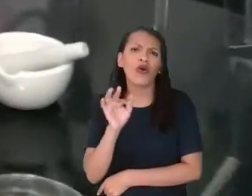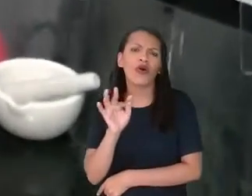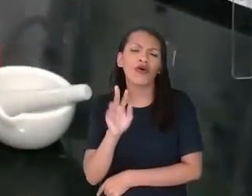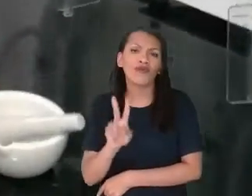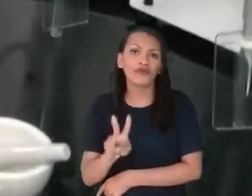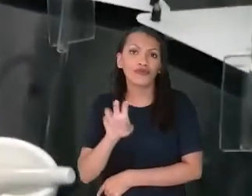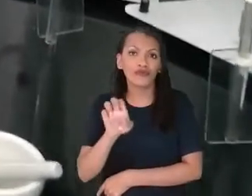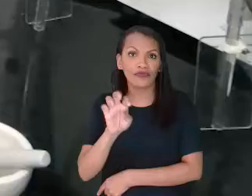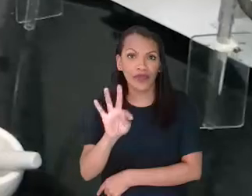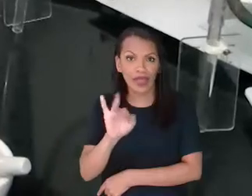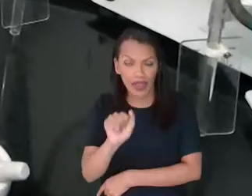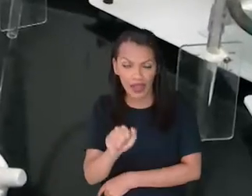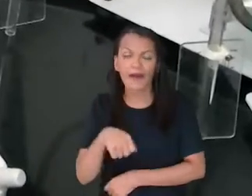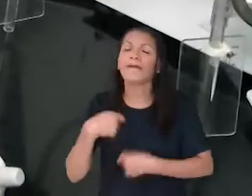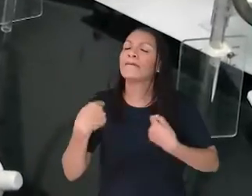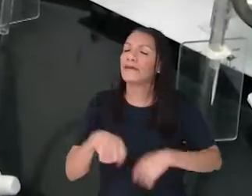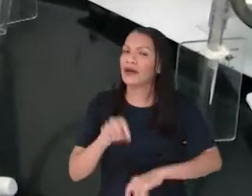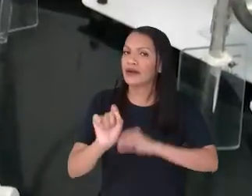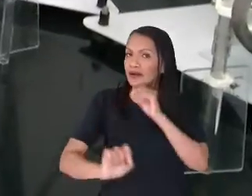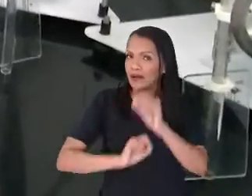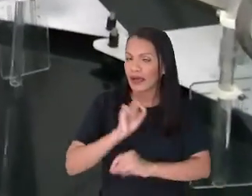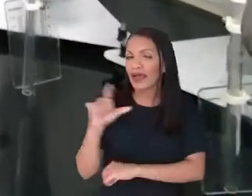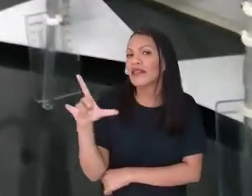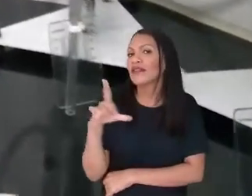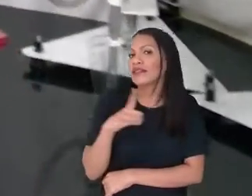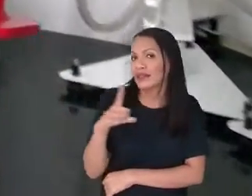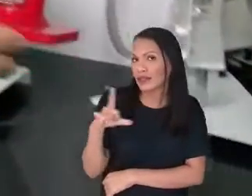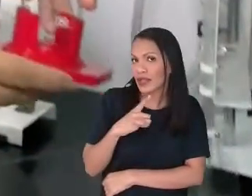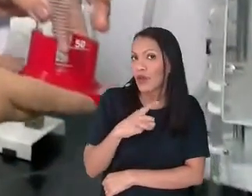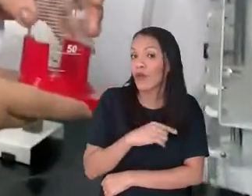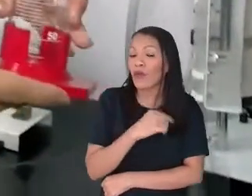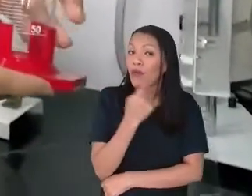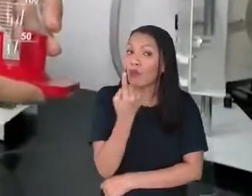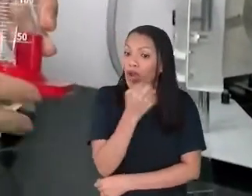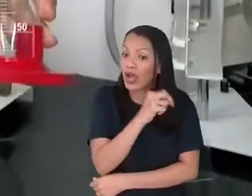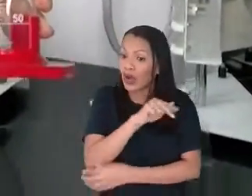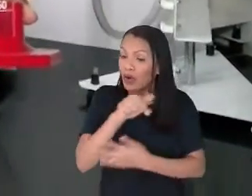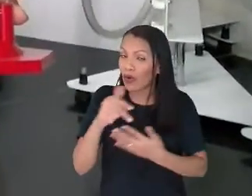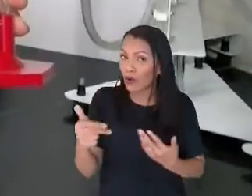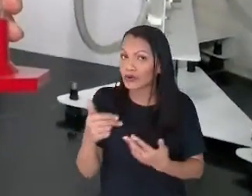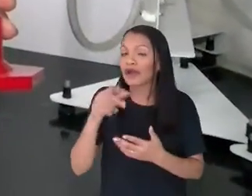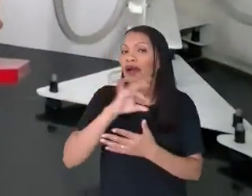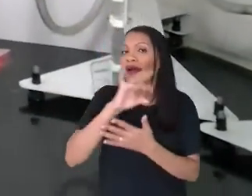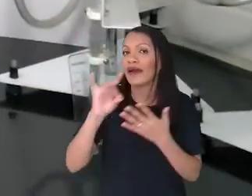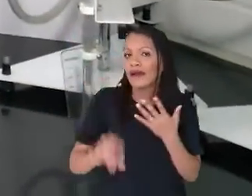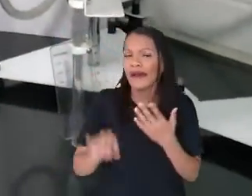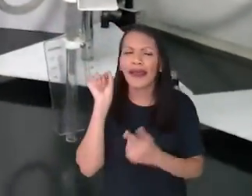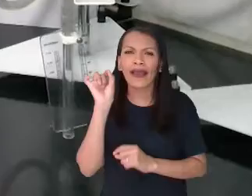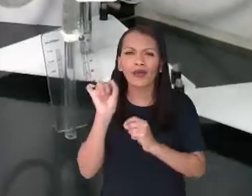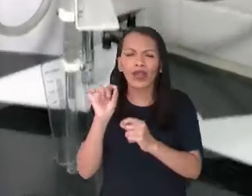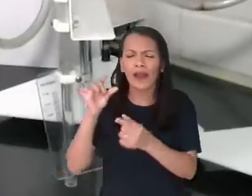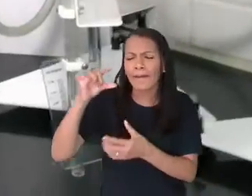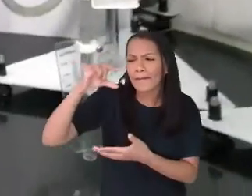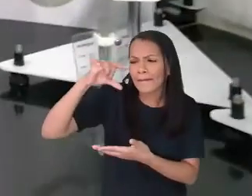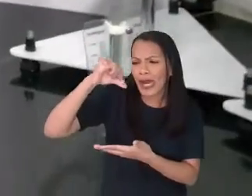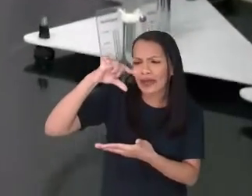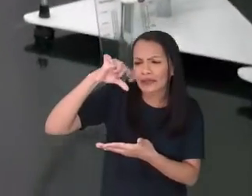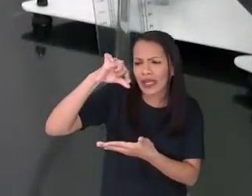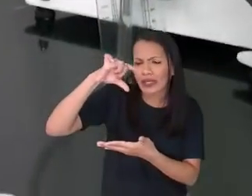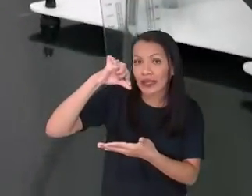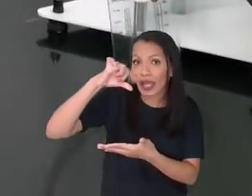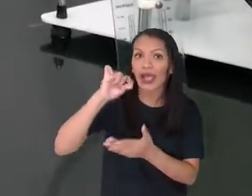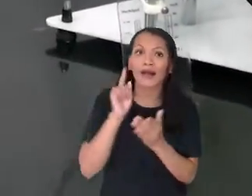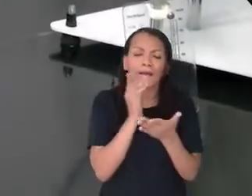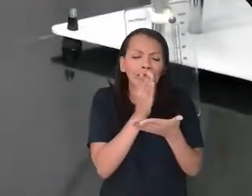poder trabalhar à vontade, mas ela tem algo especial. Ela é milimetrada e